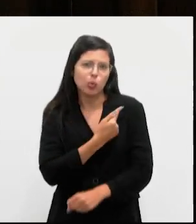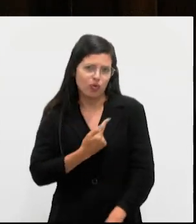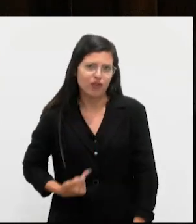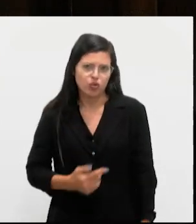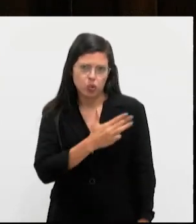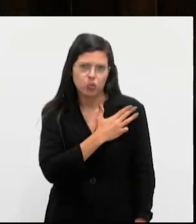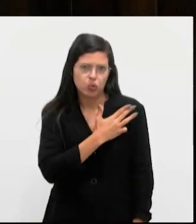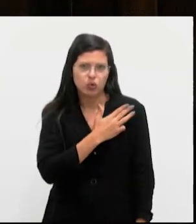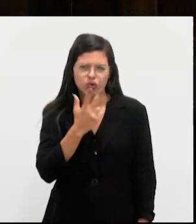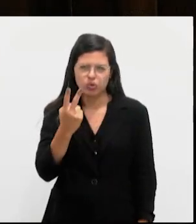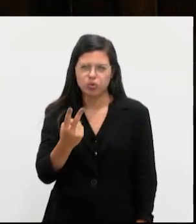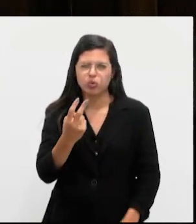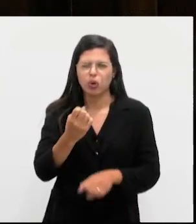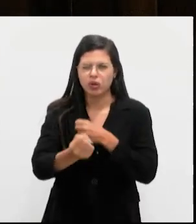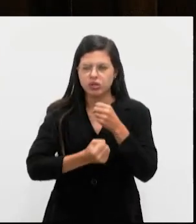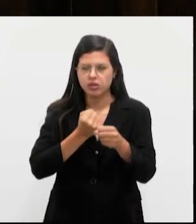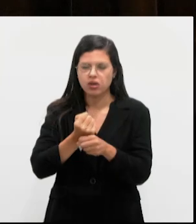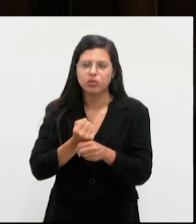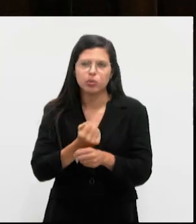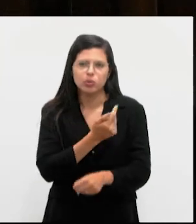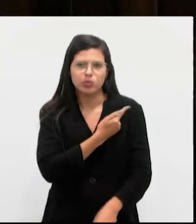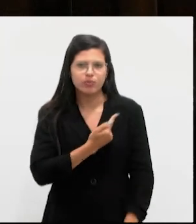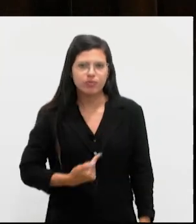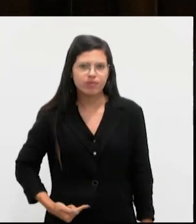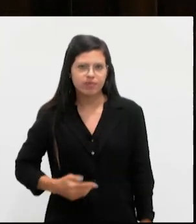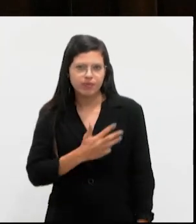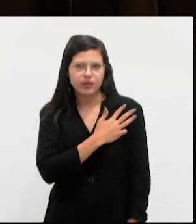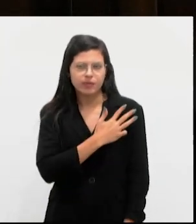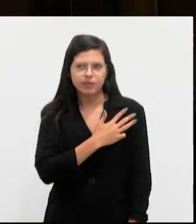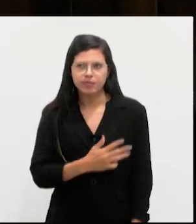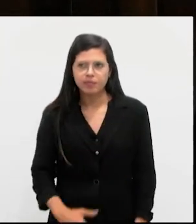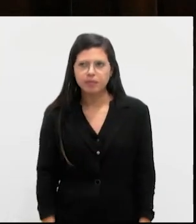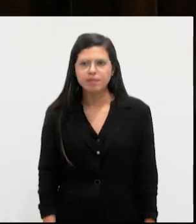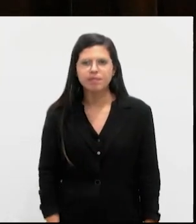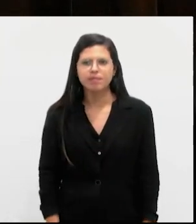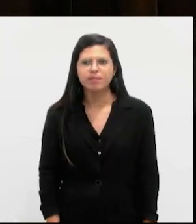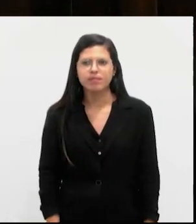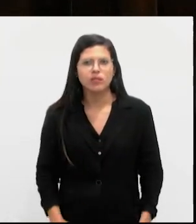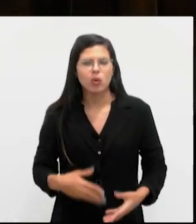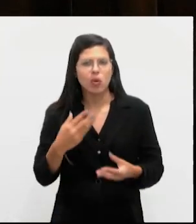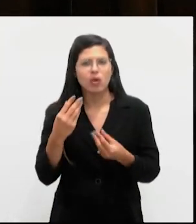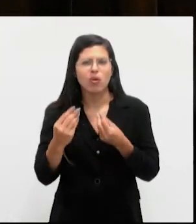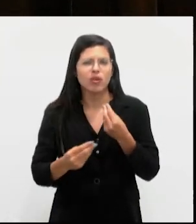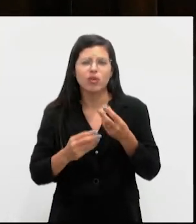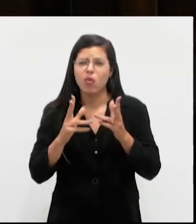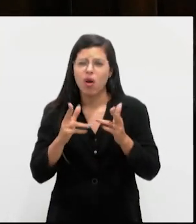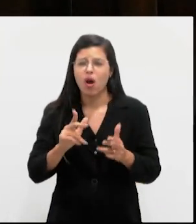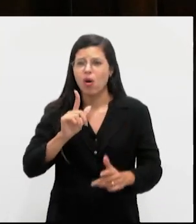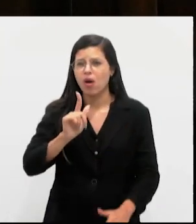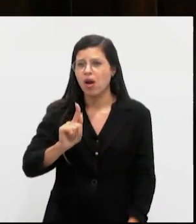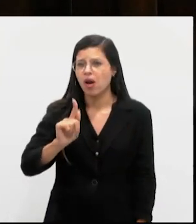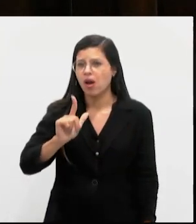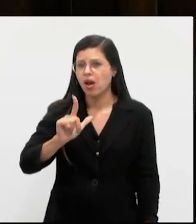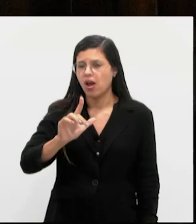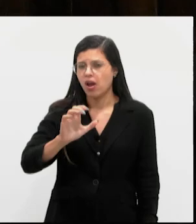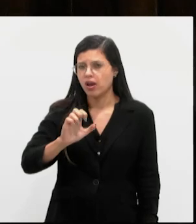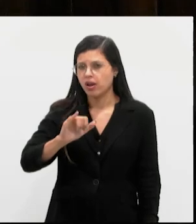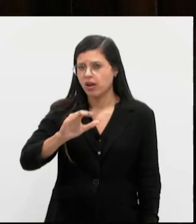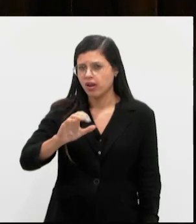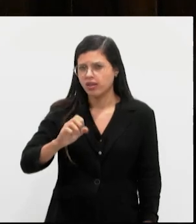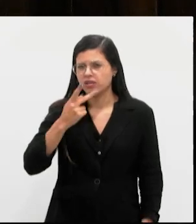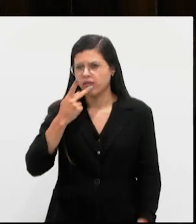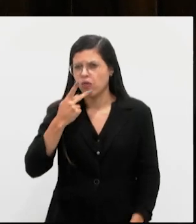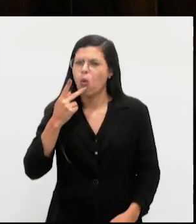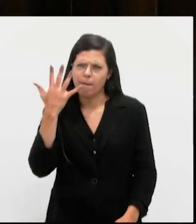2 primeiros anos que se passaram o governo Lula. Mas como a Gleice falou, a bonita, né, segundo o presidente